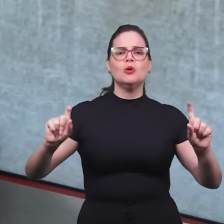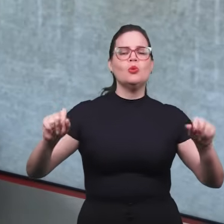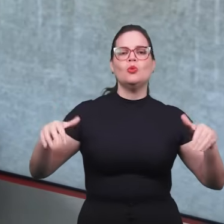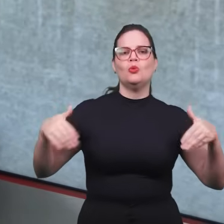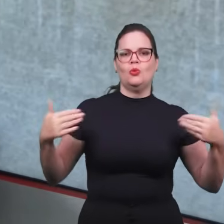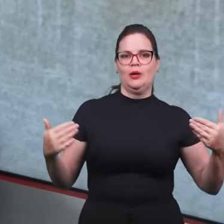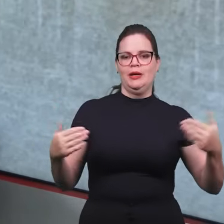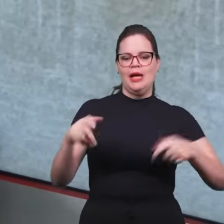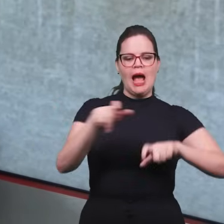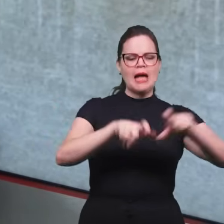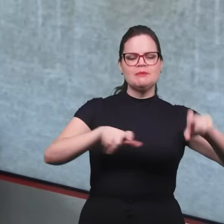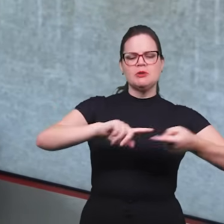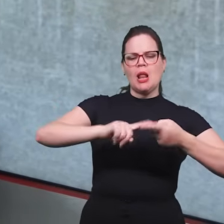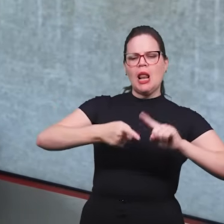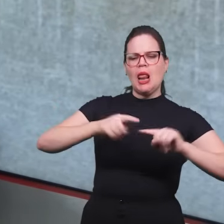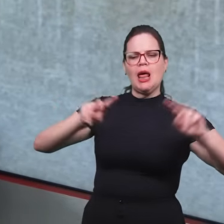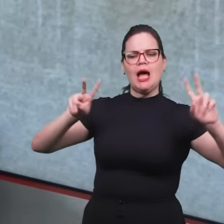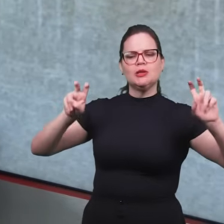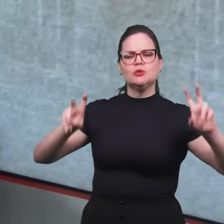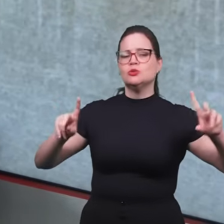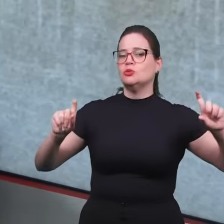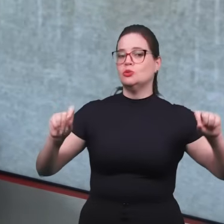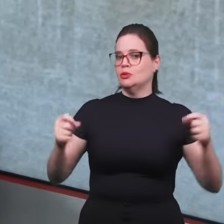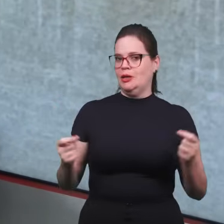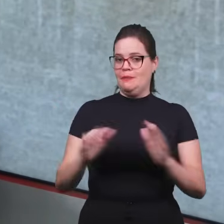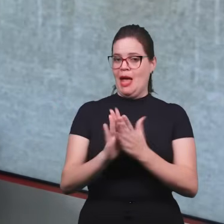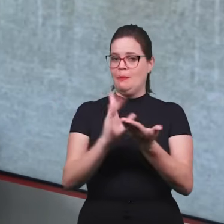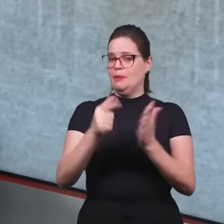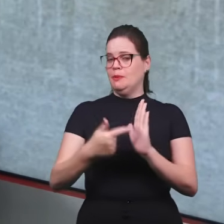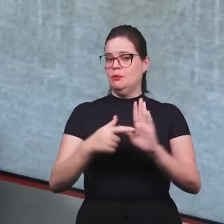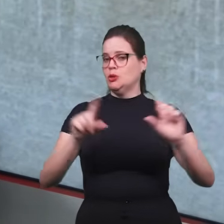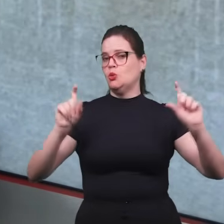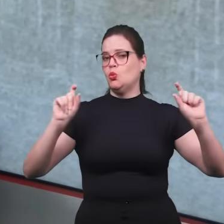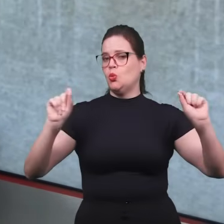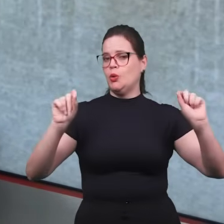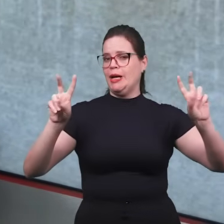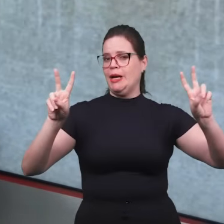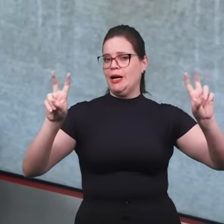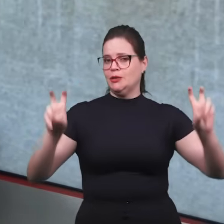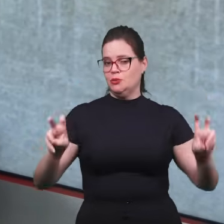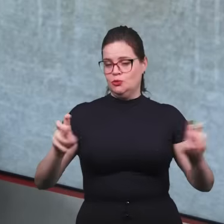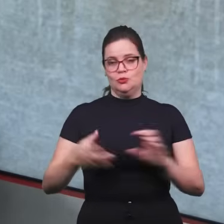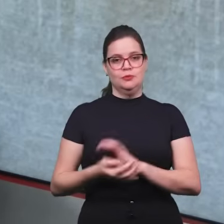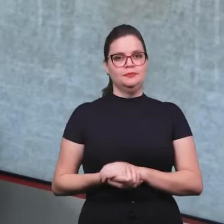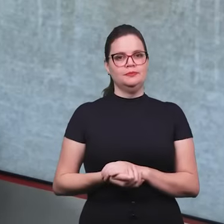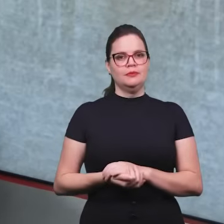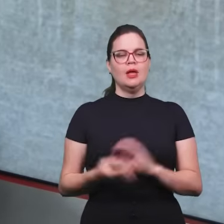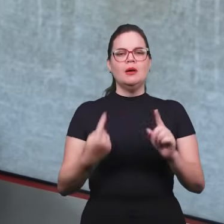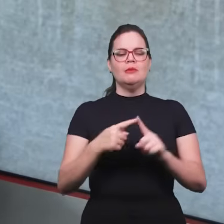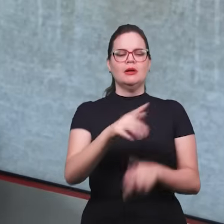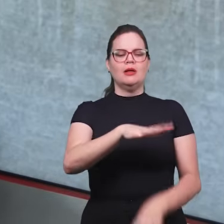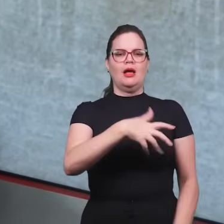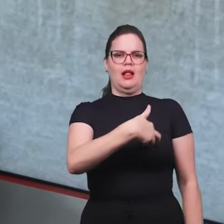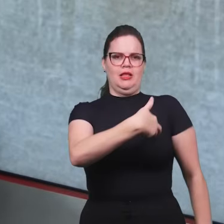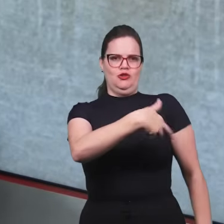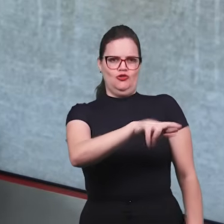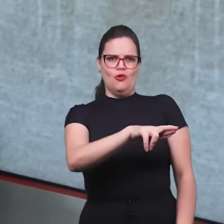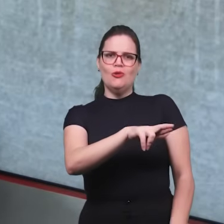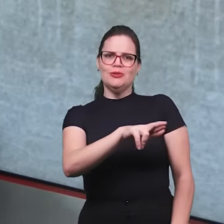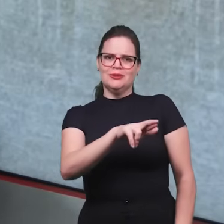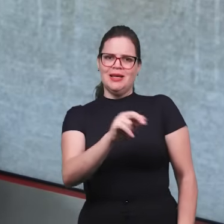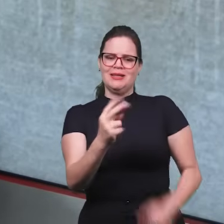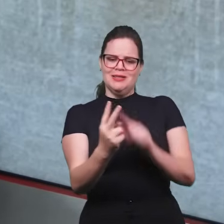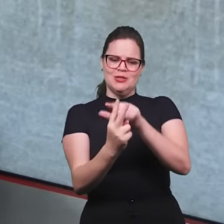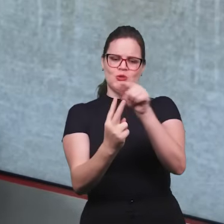isso? A pergunta sobre a diferença entre adorar e venerar tornou-se uma pergunta muito comum no meio